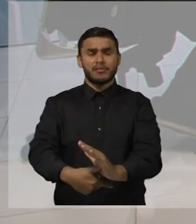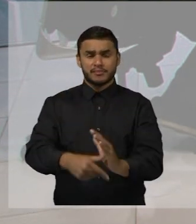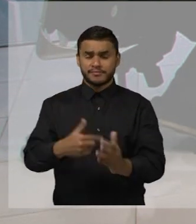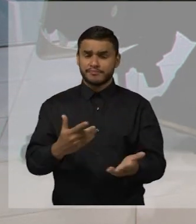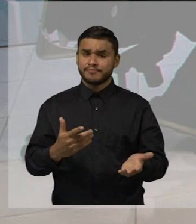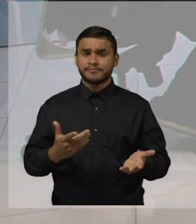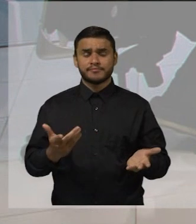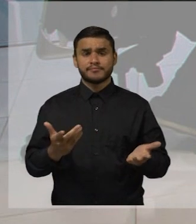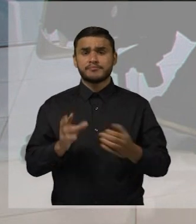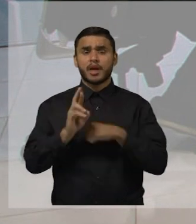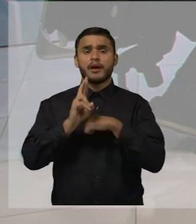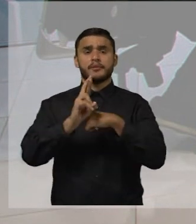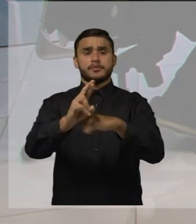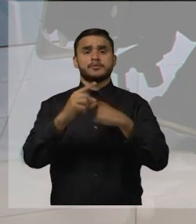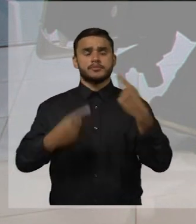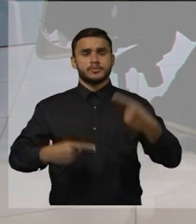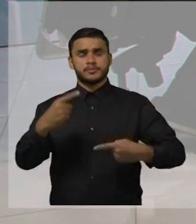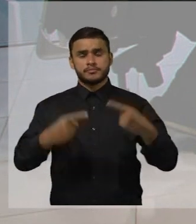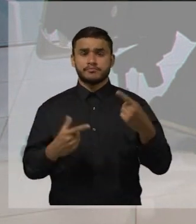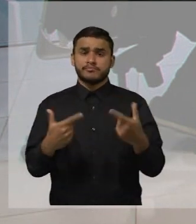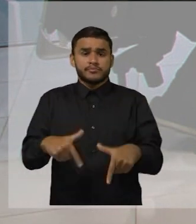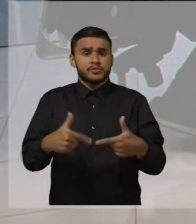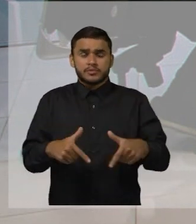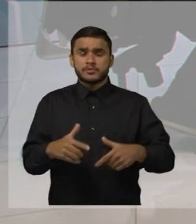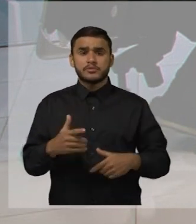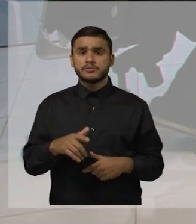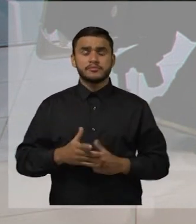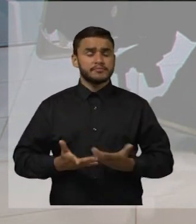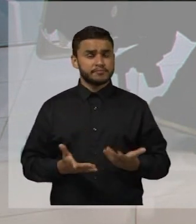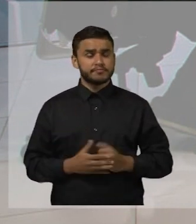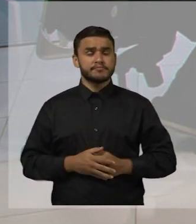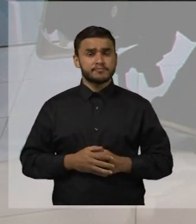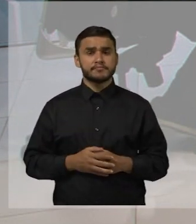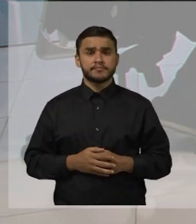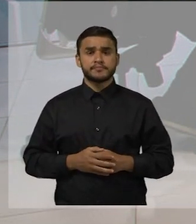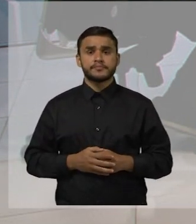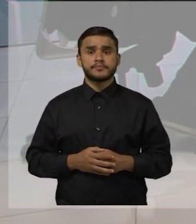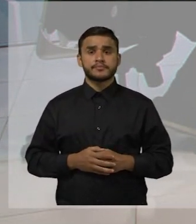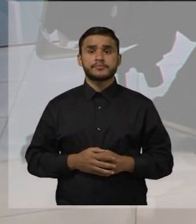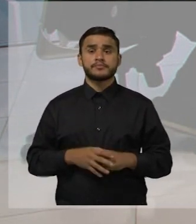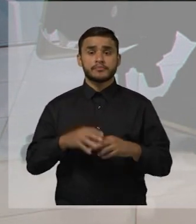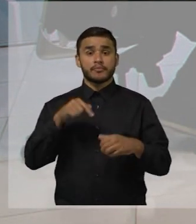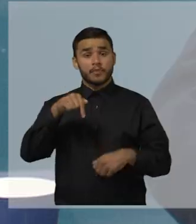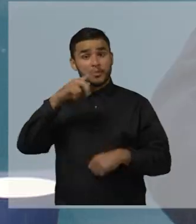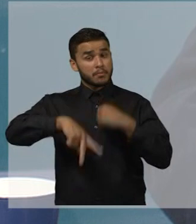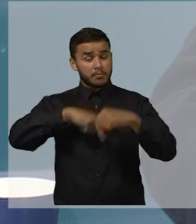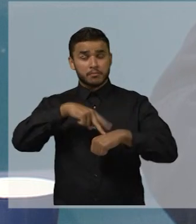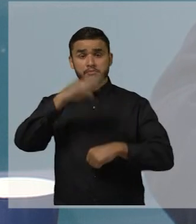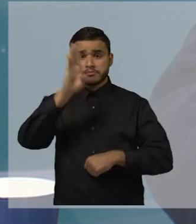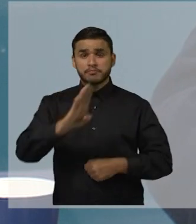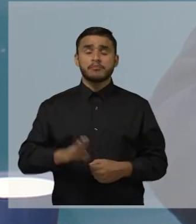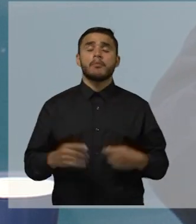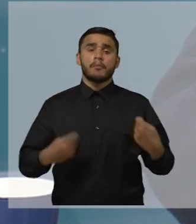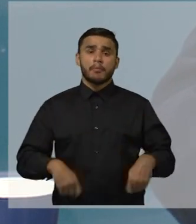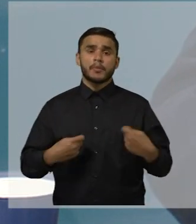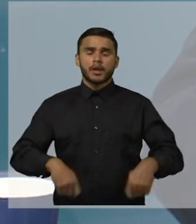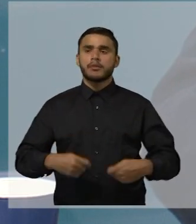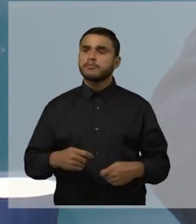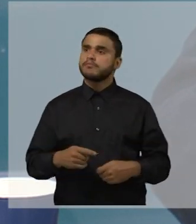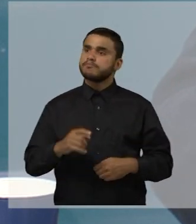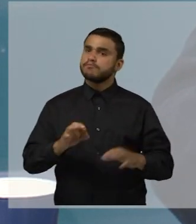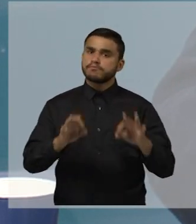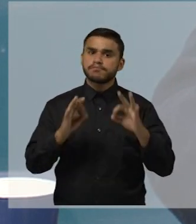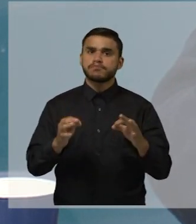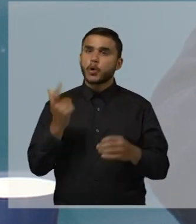má representação política que o Djalma acabou com muita propriedade a descrever, são países que, portanto, precisam de